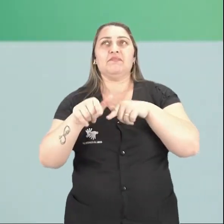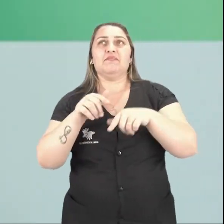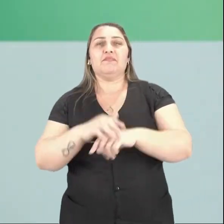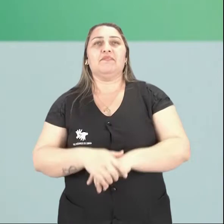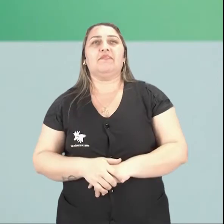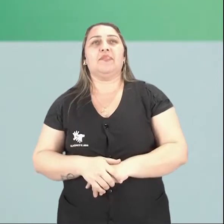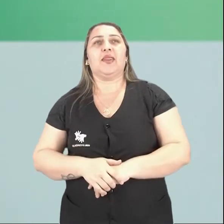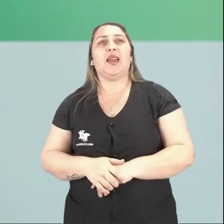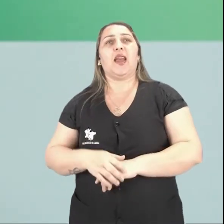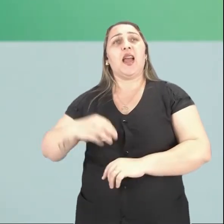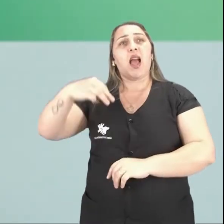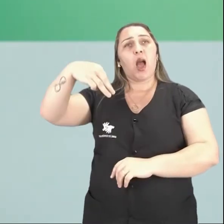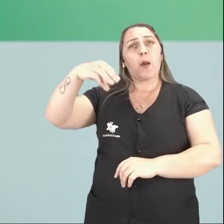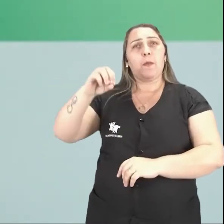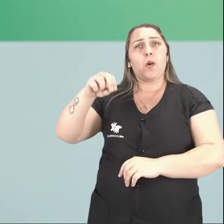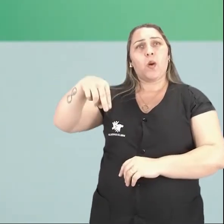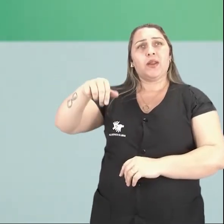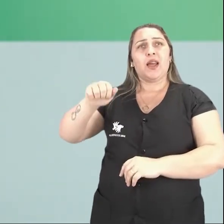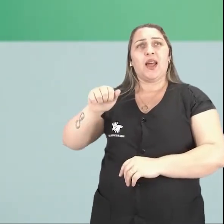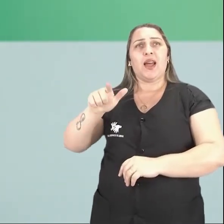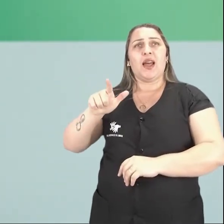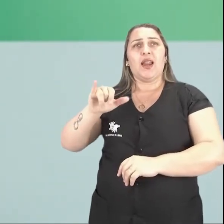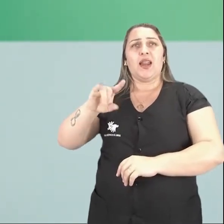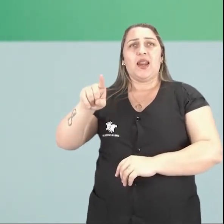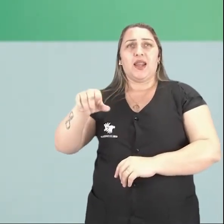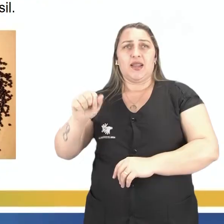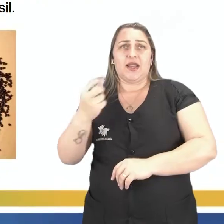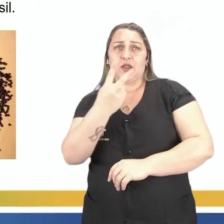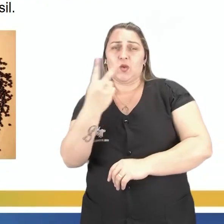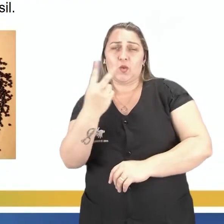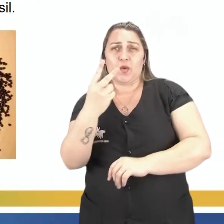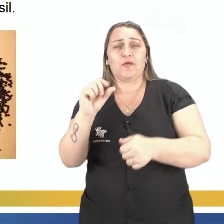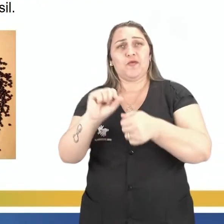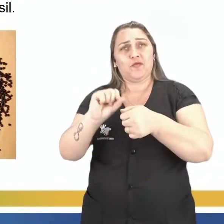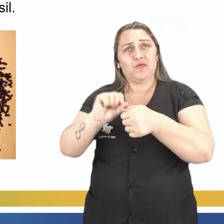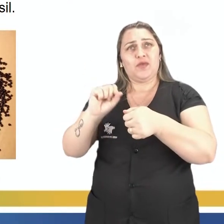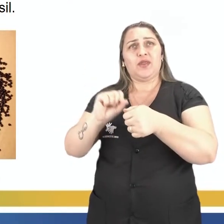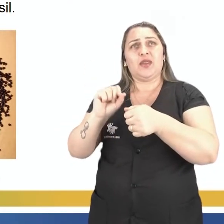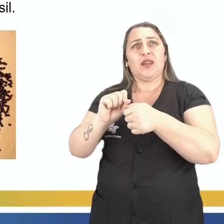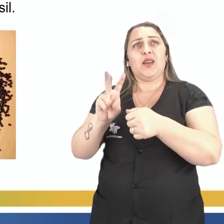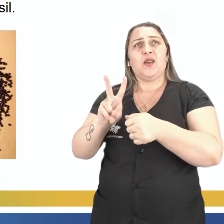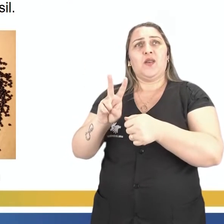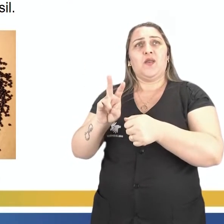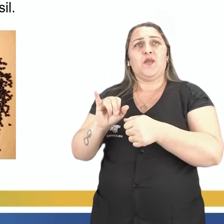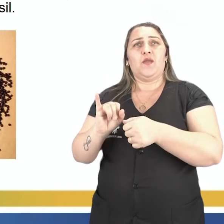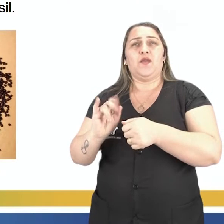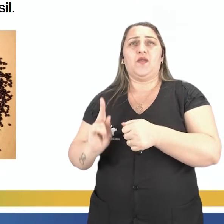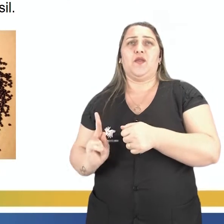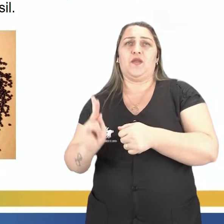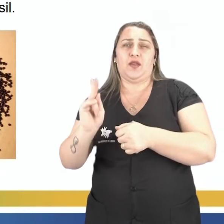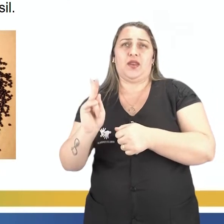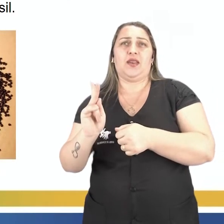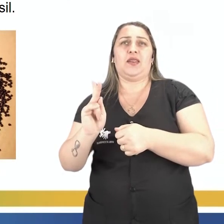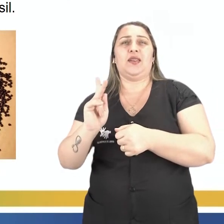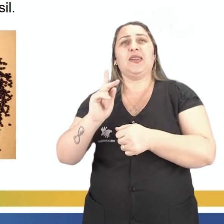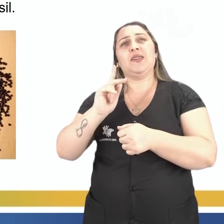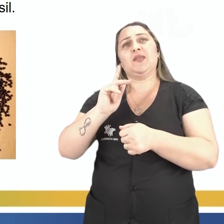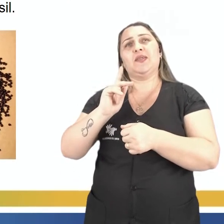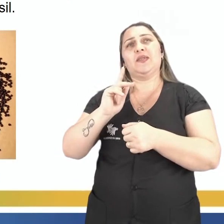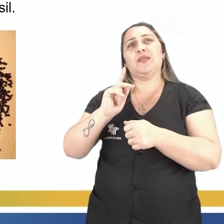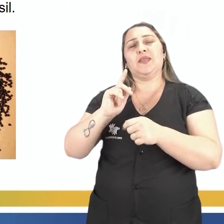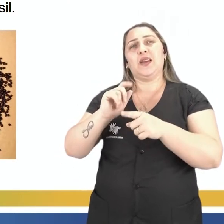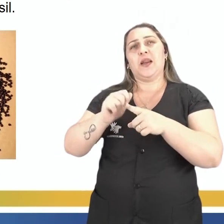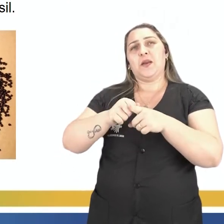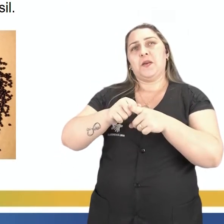Double Mona Lisa, as duas Mona Lisas, né? Elaboradas aí pelo Vic Muniz com pasta de amendoim, né,